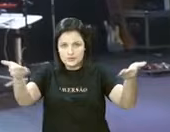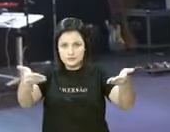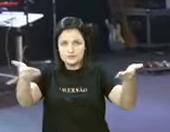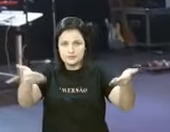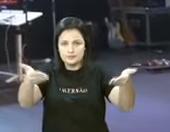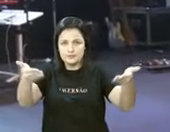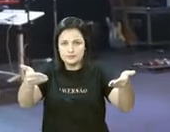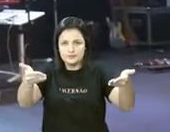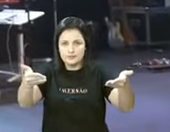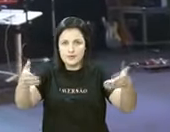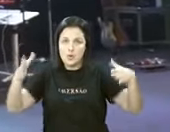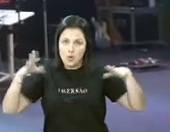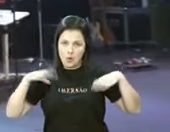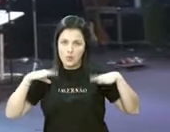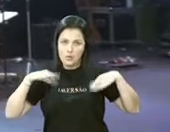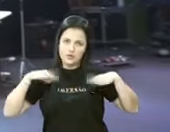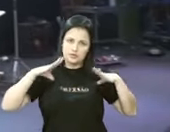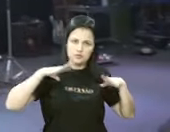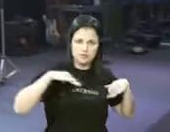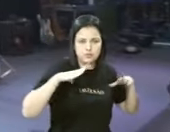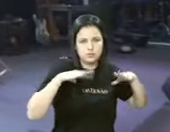um serafim voa na tua direção.